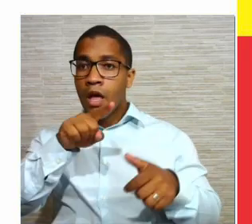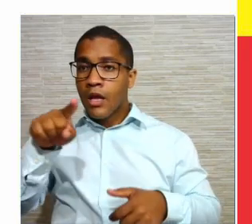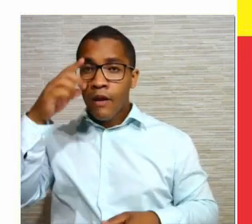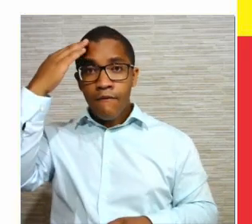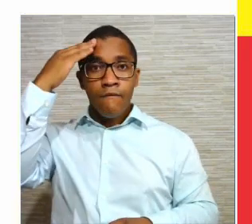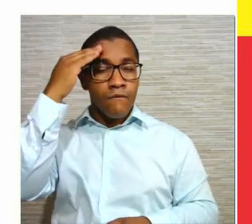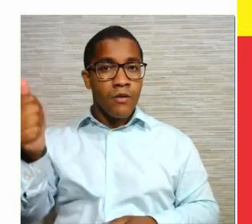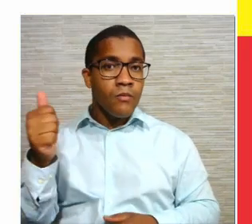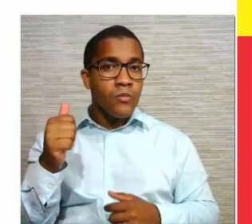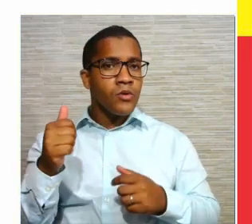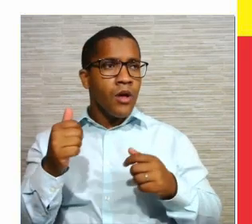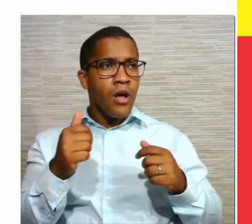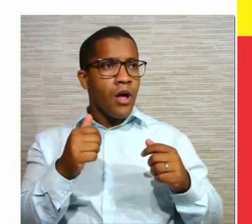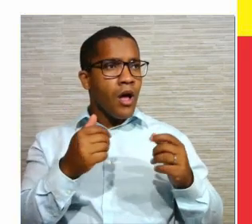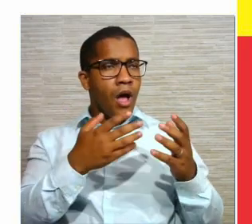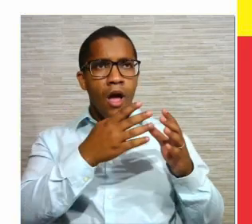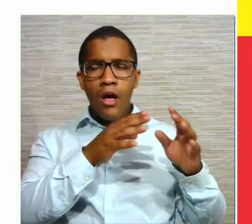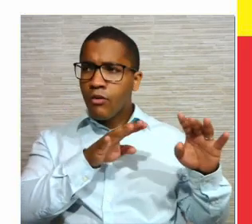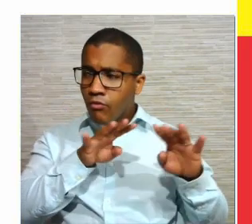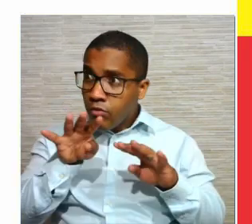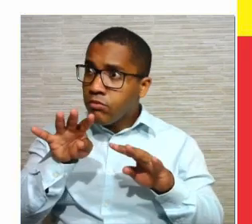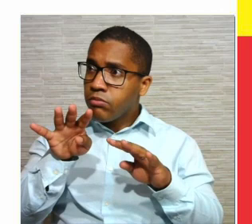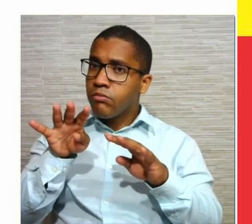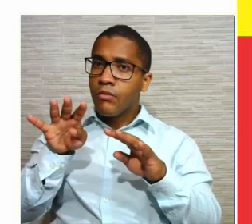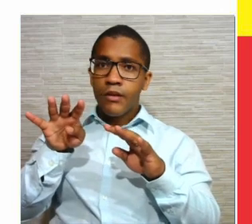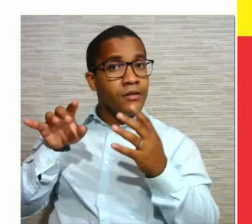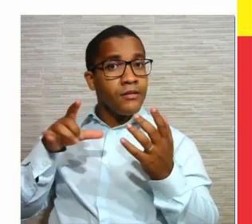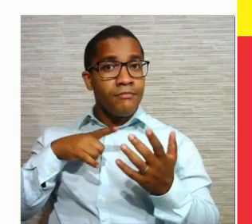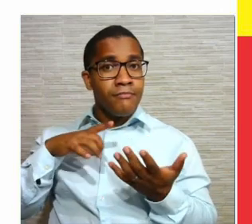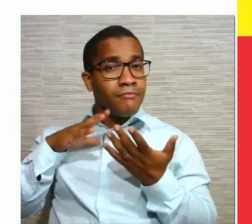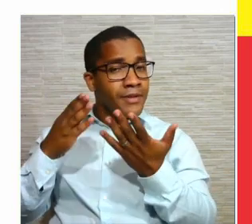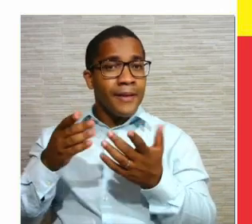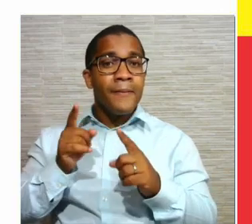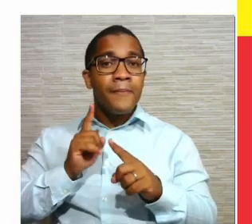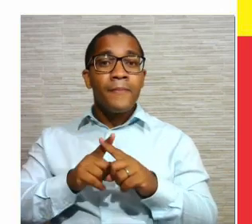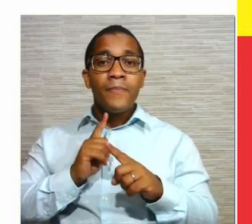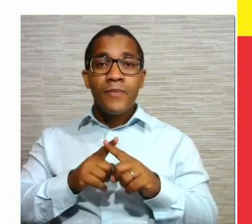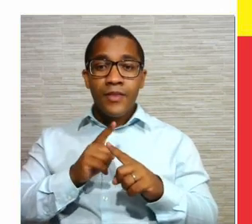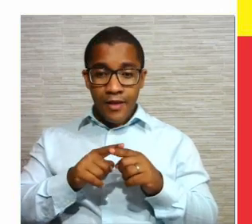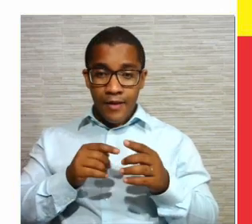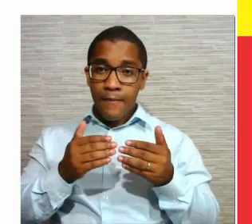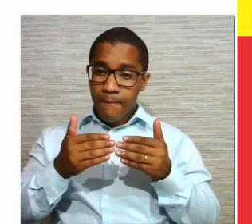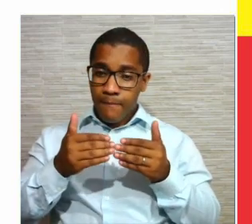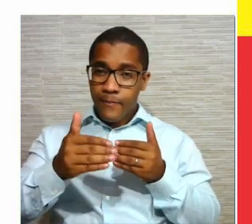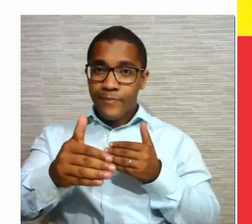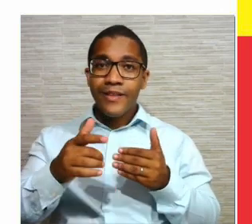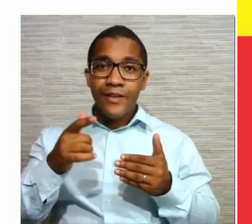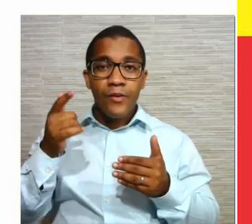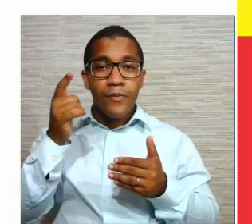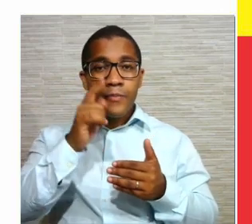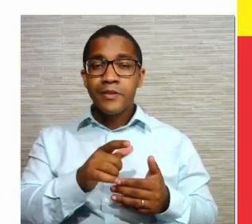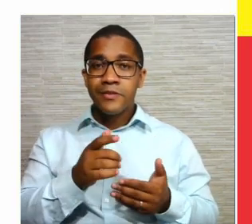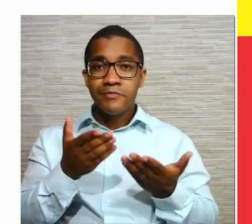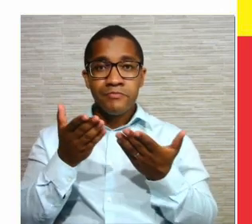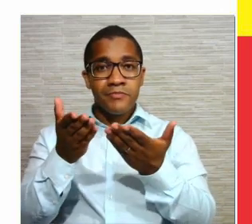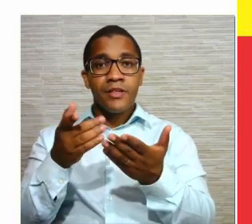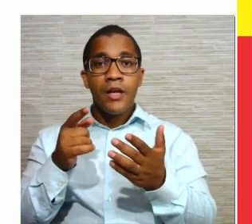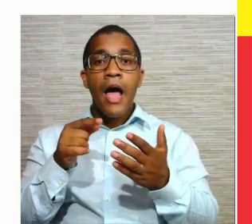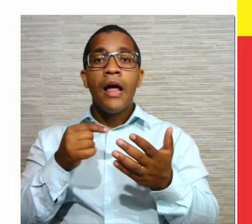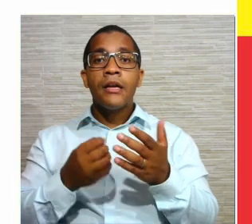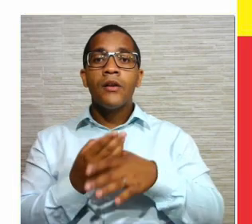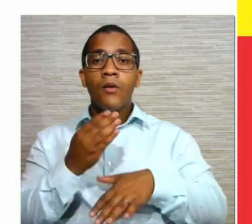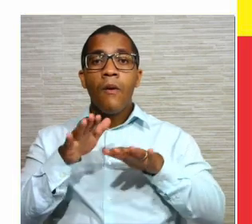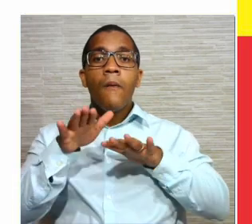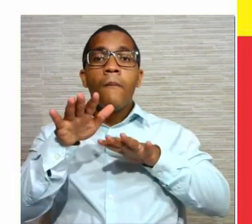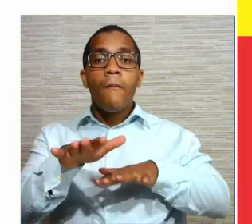astros. Então, eles começaram a ganhar destaque, aí eles se tornaram astros, né, a partir desse momento, e eles deram início a um